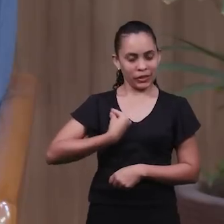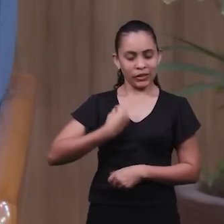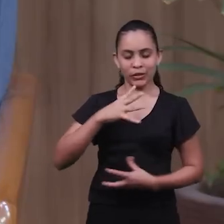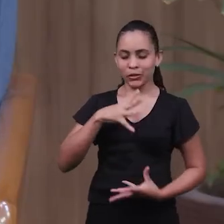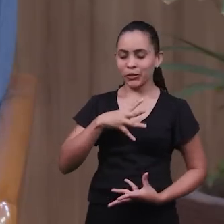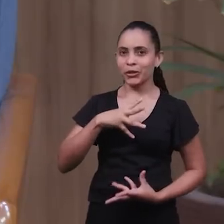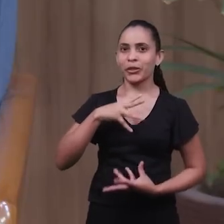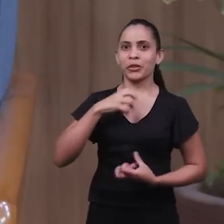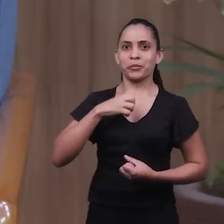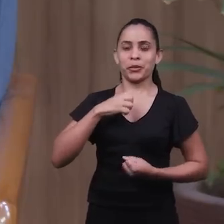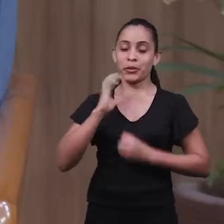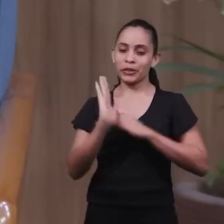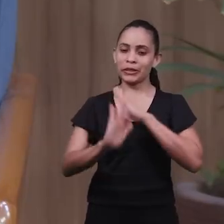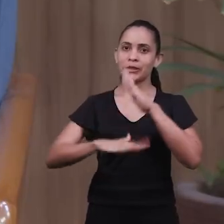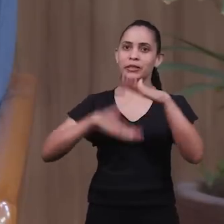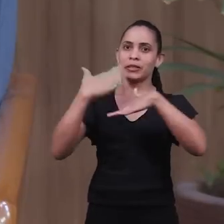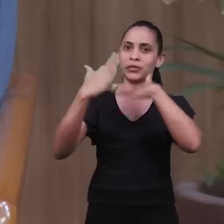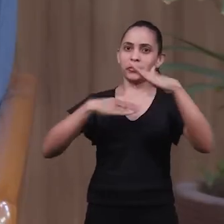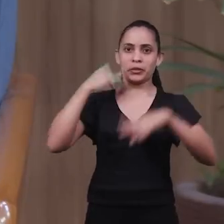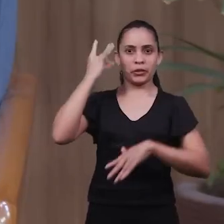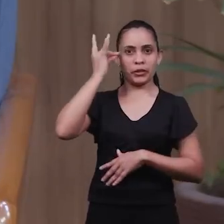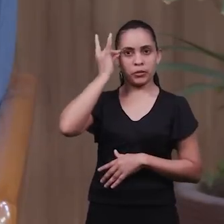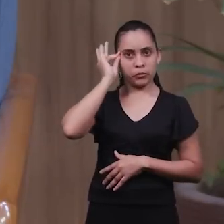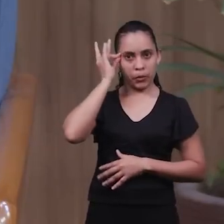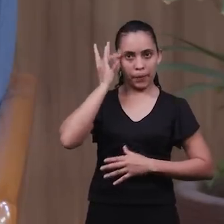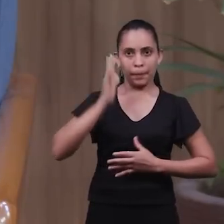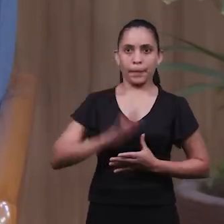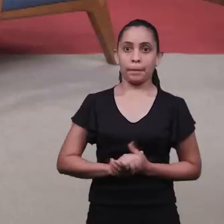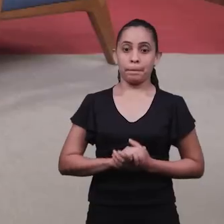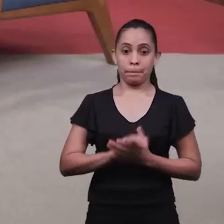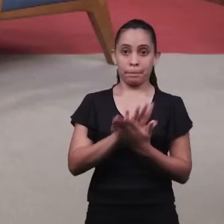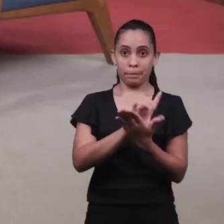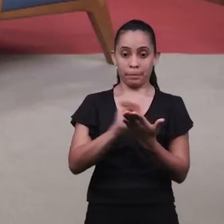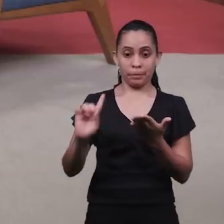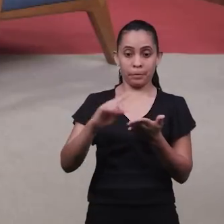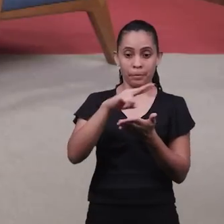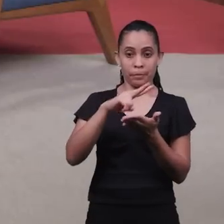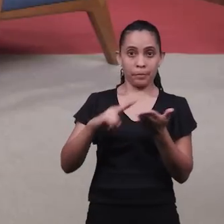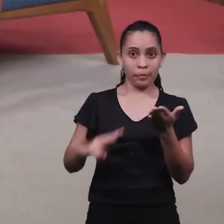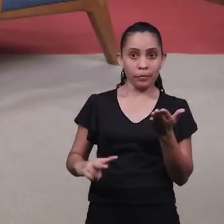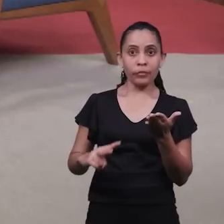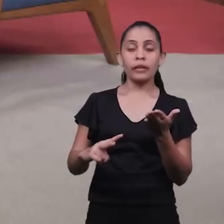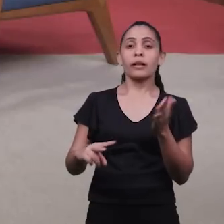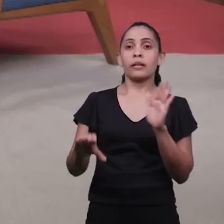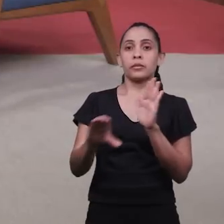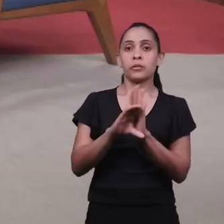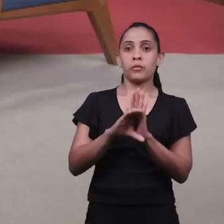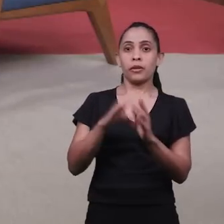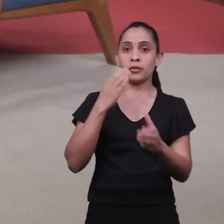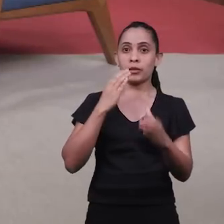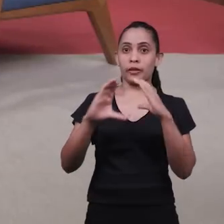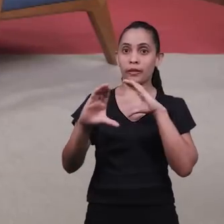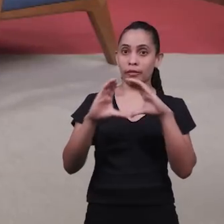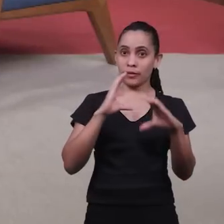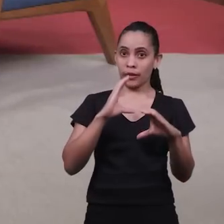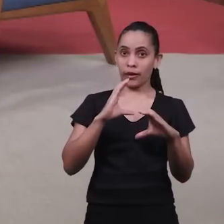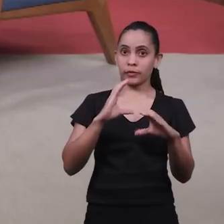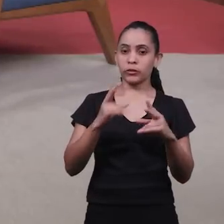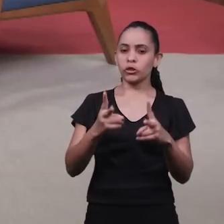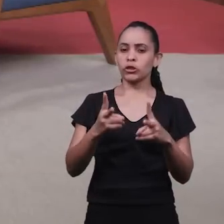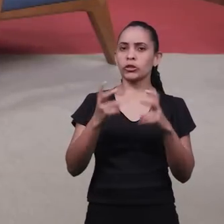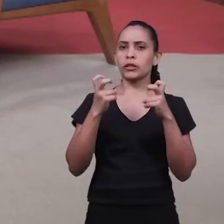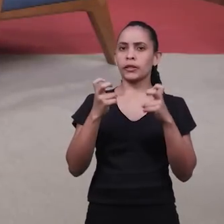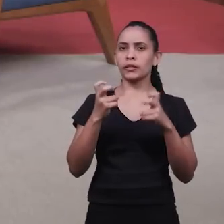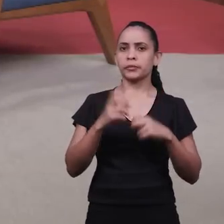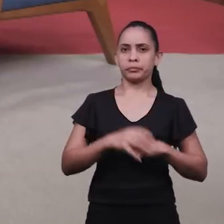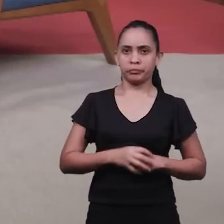nossas almas e para o nosso crescimento espiritual. Ao lermos o capítulo 4 do livro de Cantares, nos chama